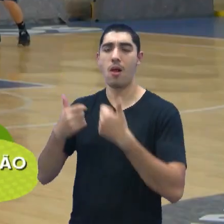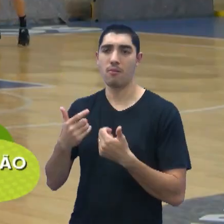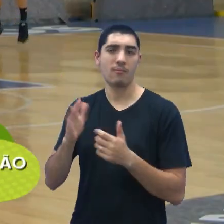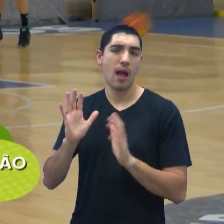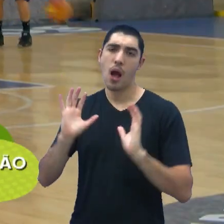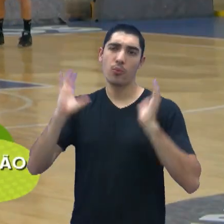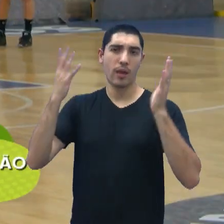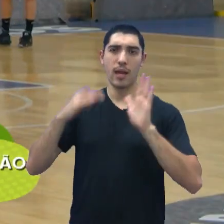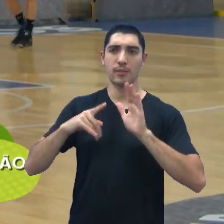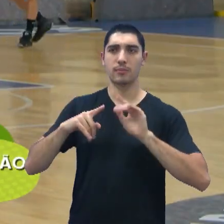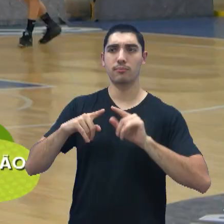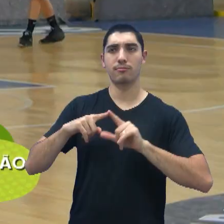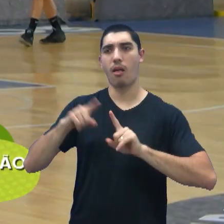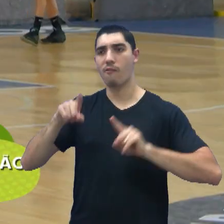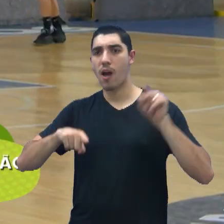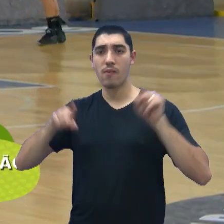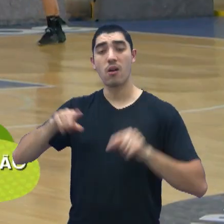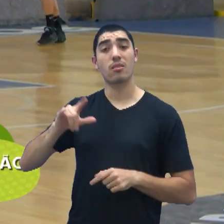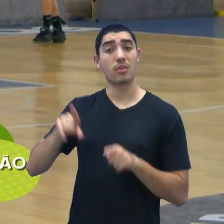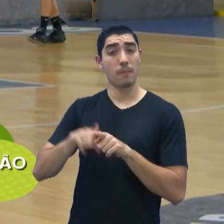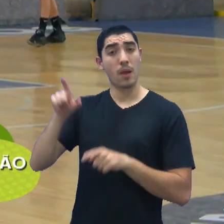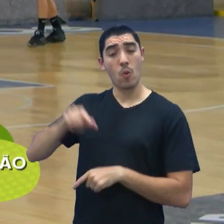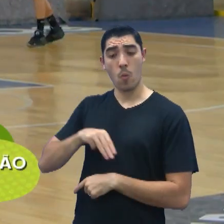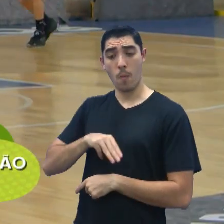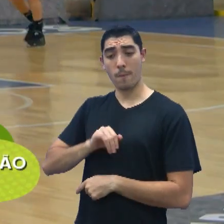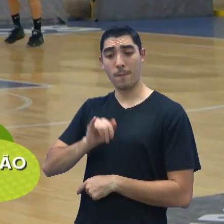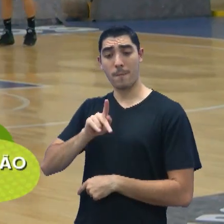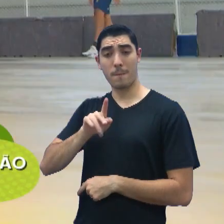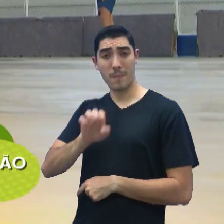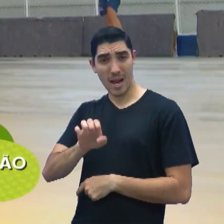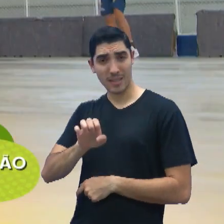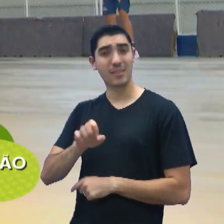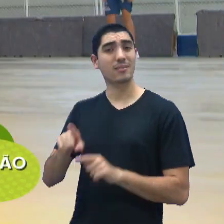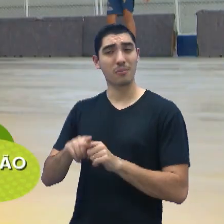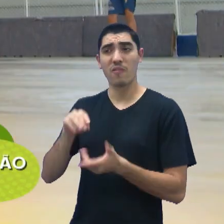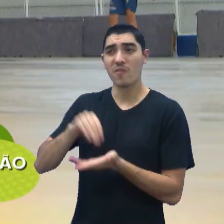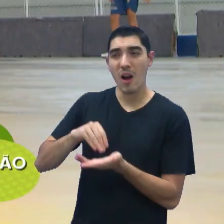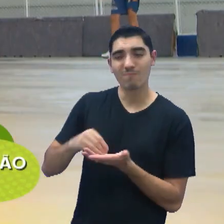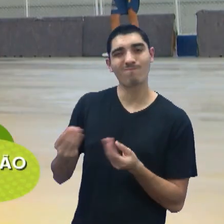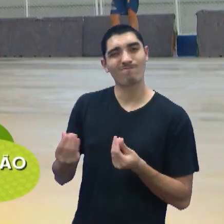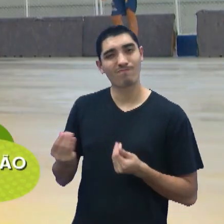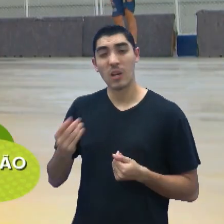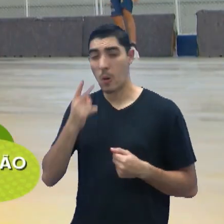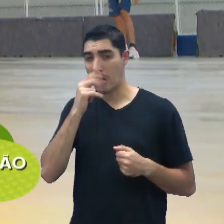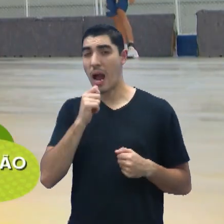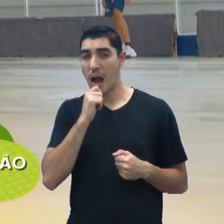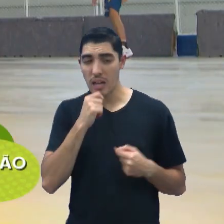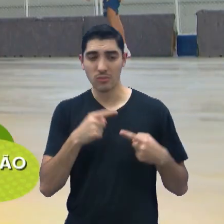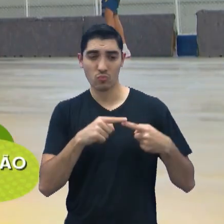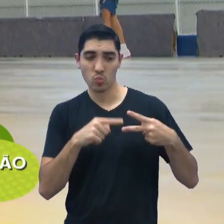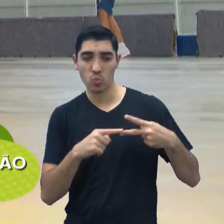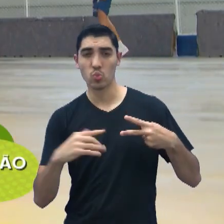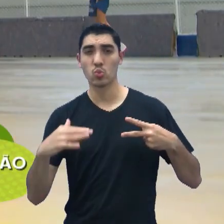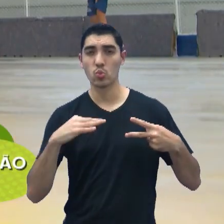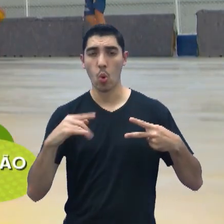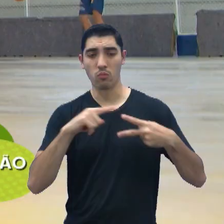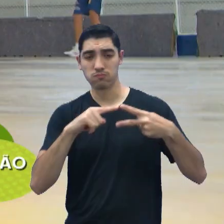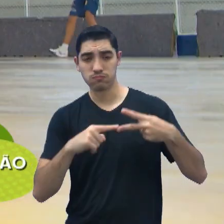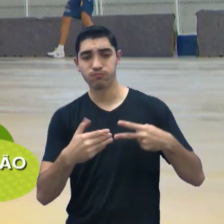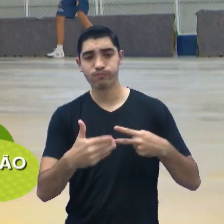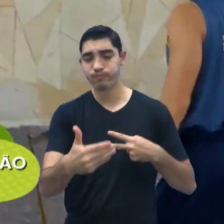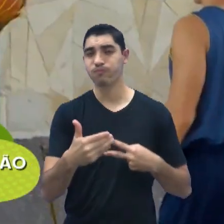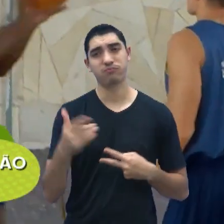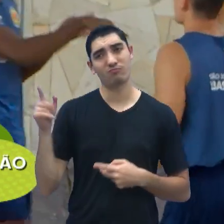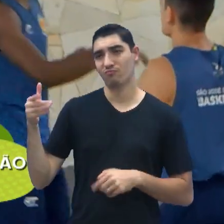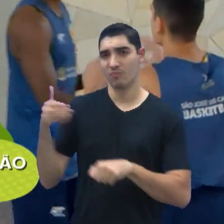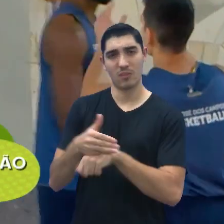Mike faz falta, né? Ele não está jogando, ele não deve jogar, acho que os 2 próximos jogos pelo menos. Então ele é um jogador que faz muita falta, mas faz parte.